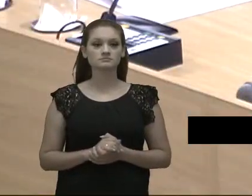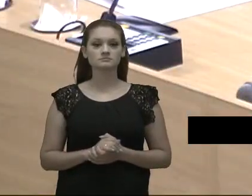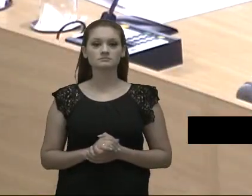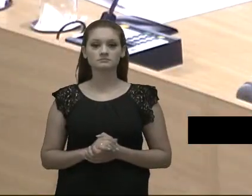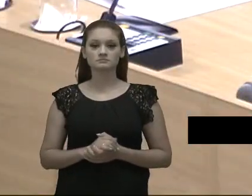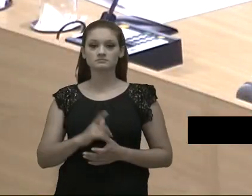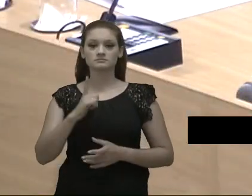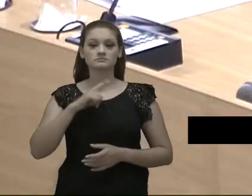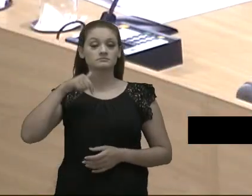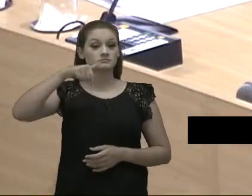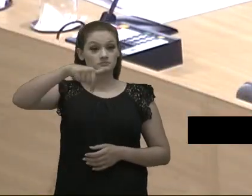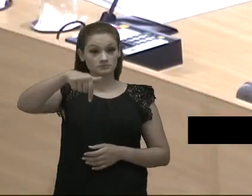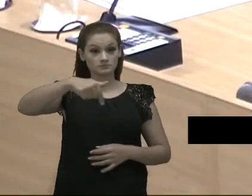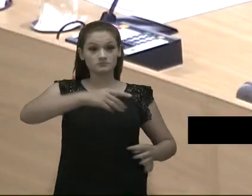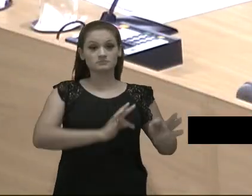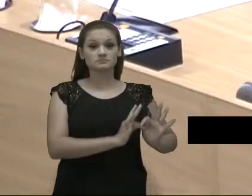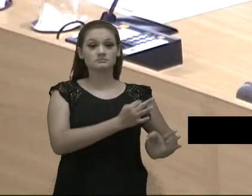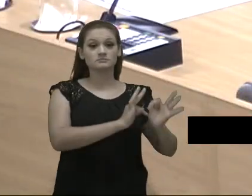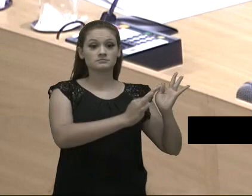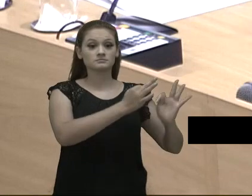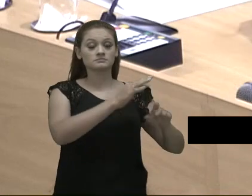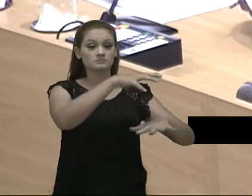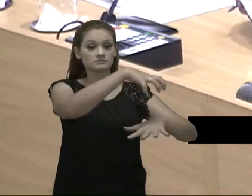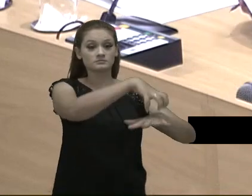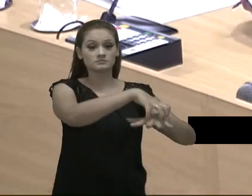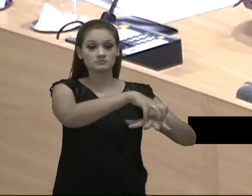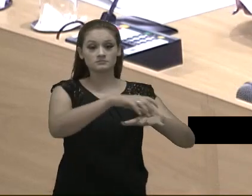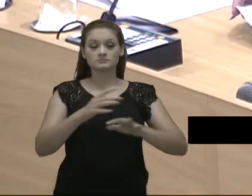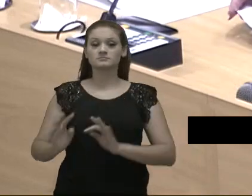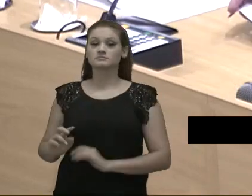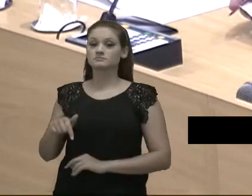A gente tem 7 técnicos em cada unidade.